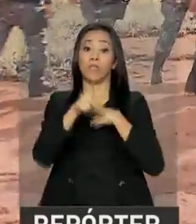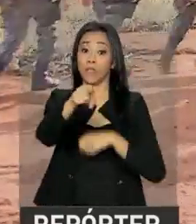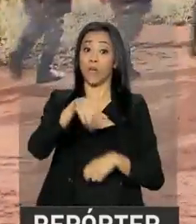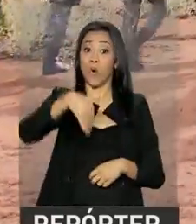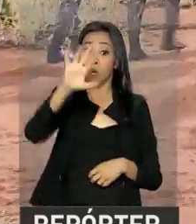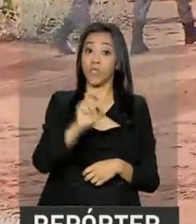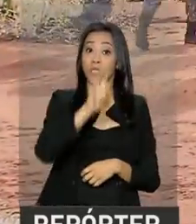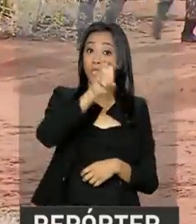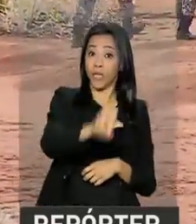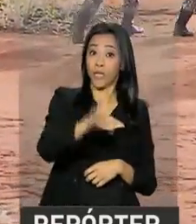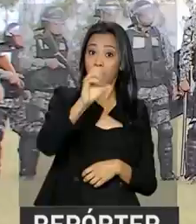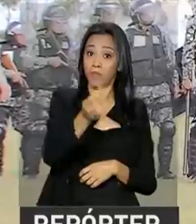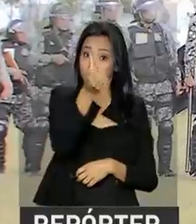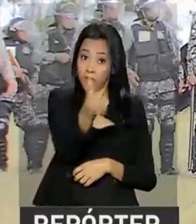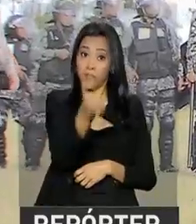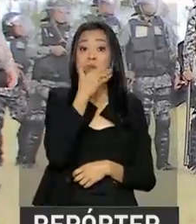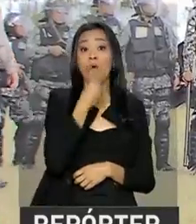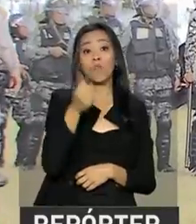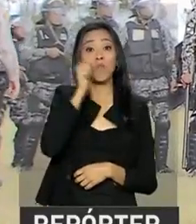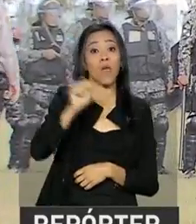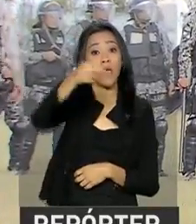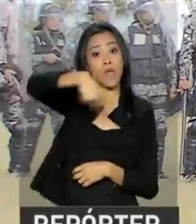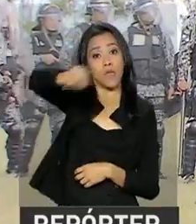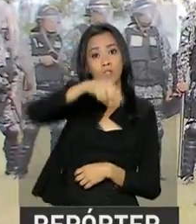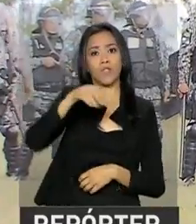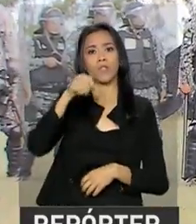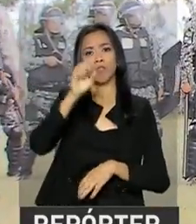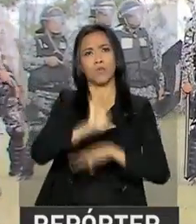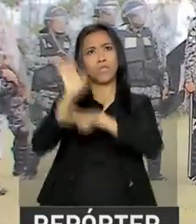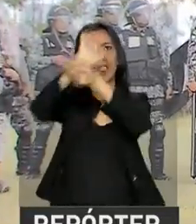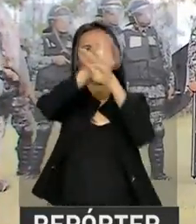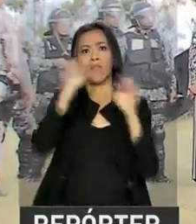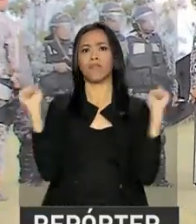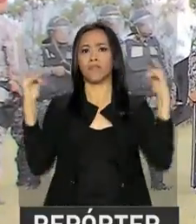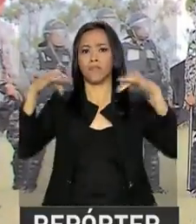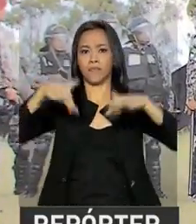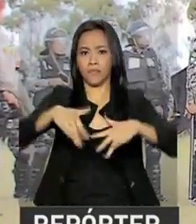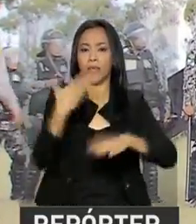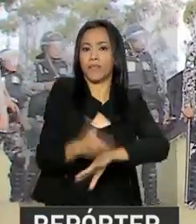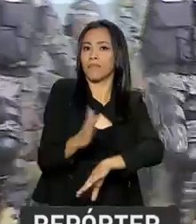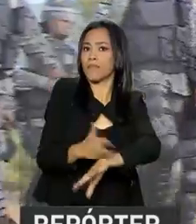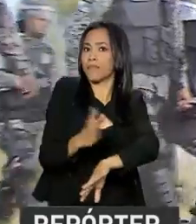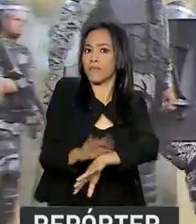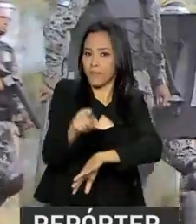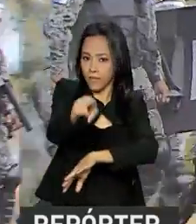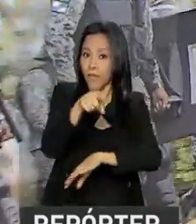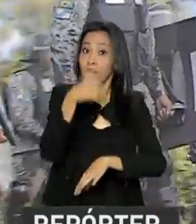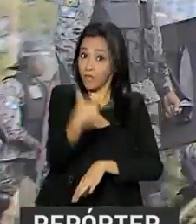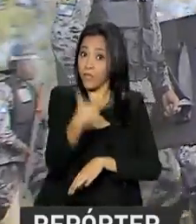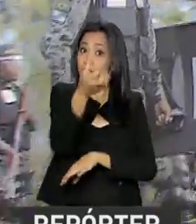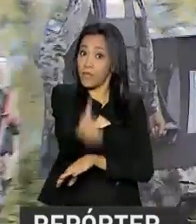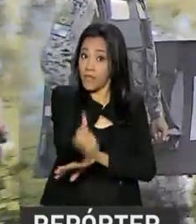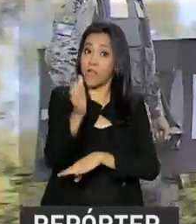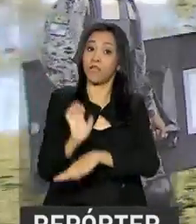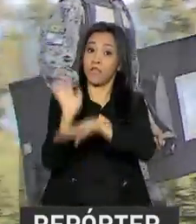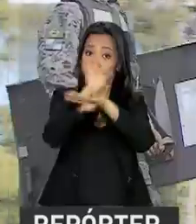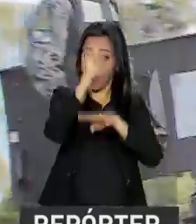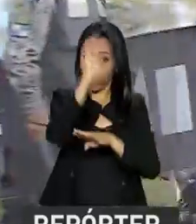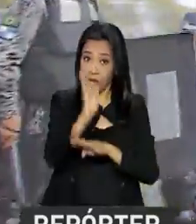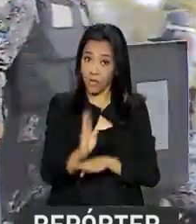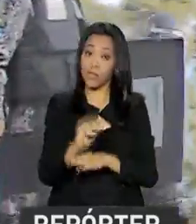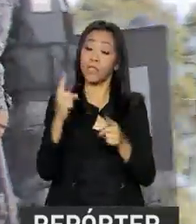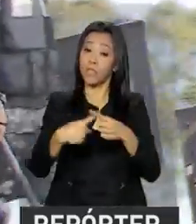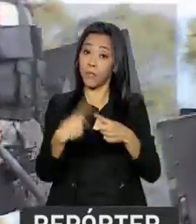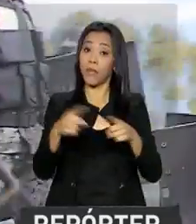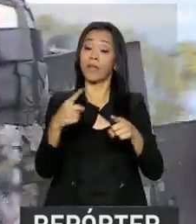506 homens e mulheres de todo o país em treinamento para Força Nacional eles vêm dos 26 estados brasileiros